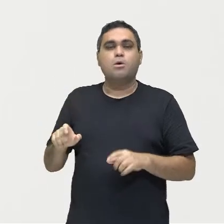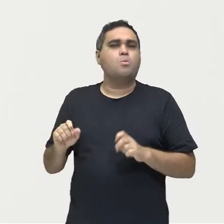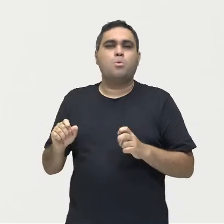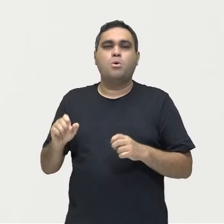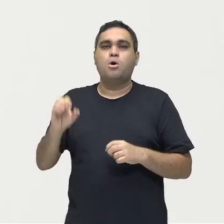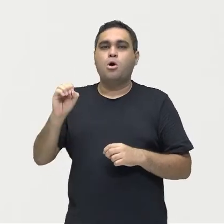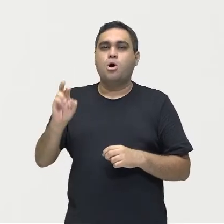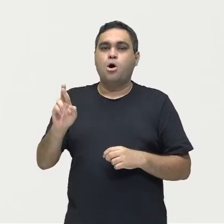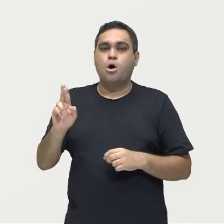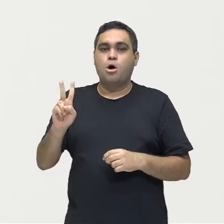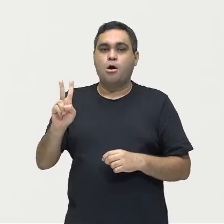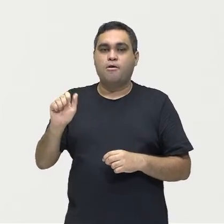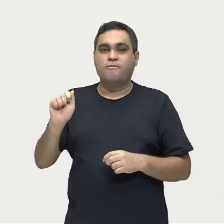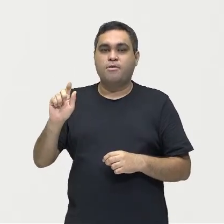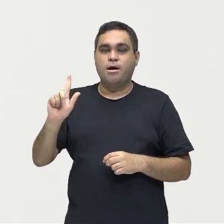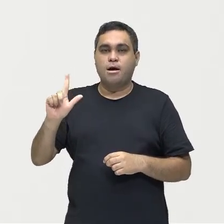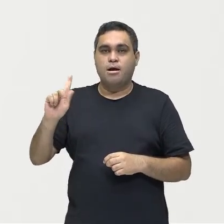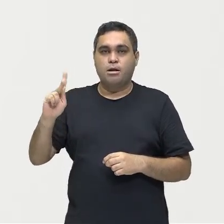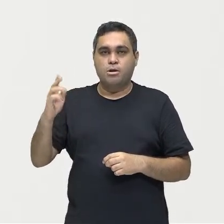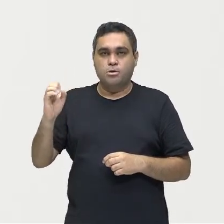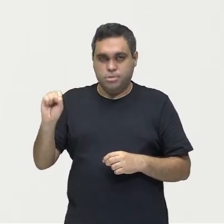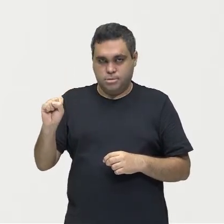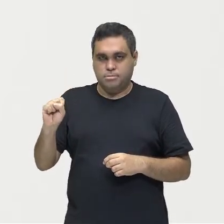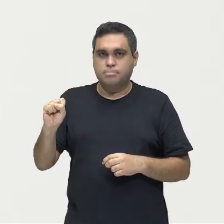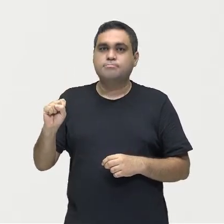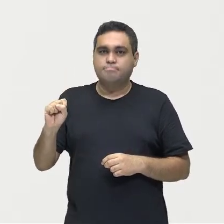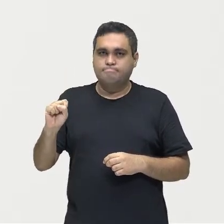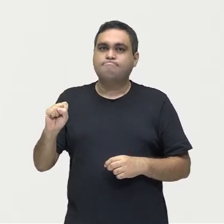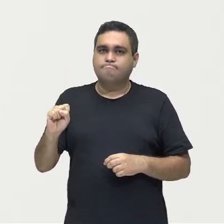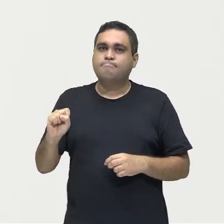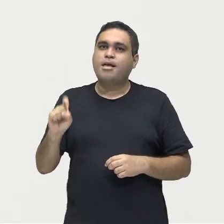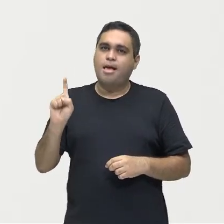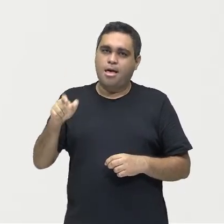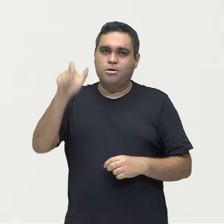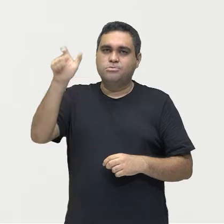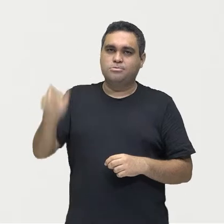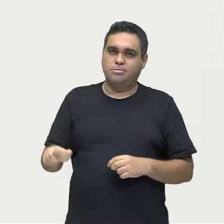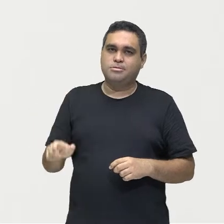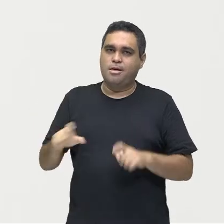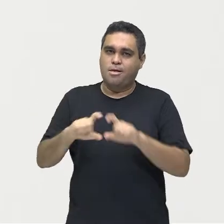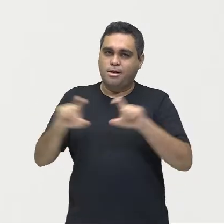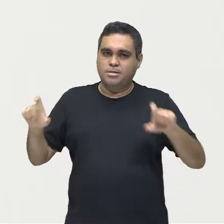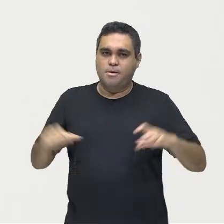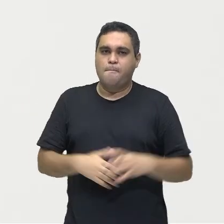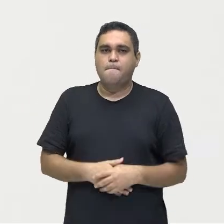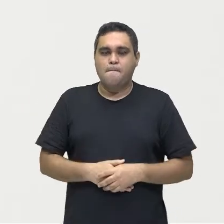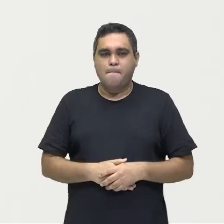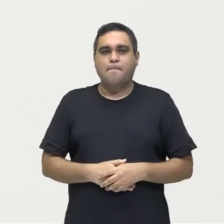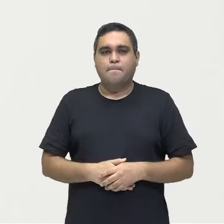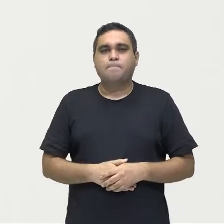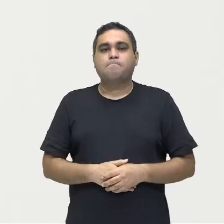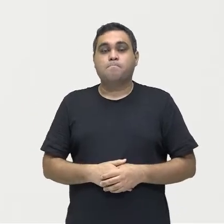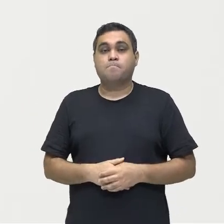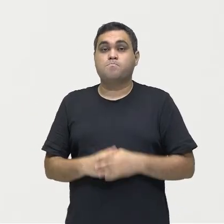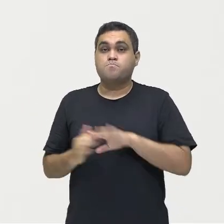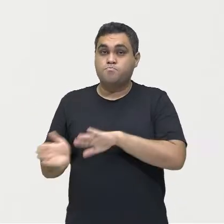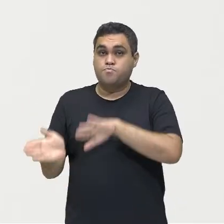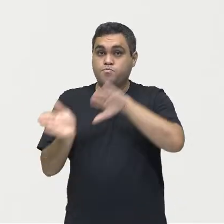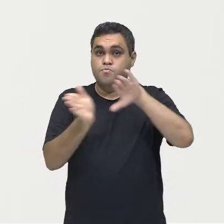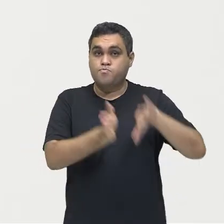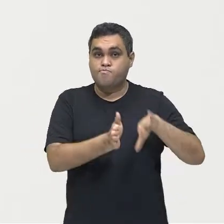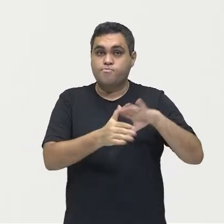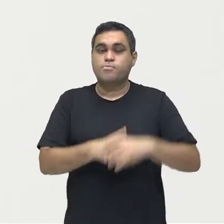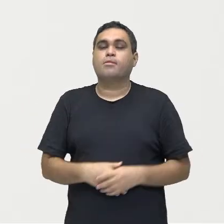Orvalhos ventava de alegria no rosto das crianças. Muito bem, então, orvalhos, sujeito da oração. Seguindo, vamos